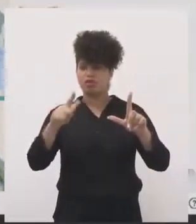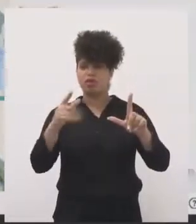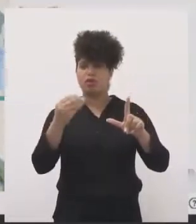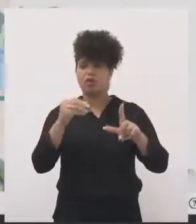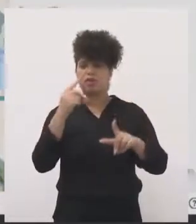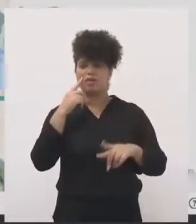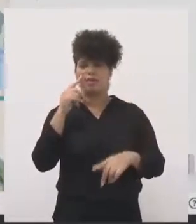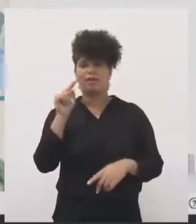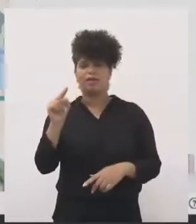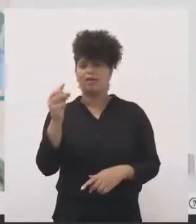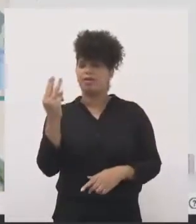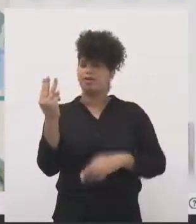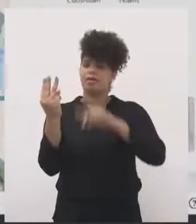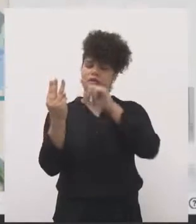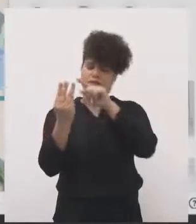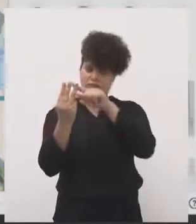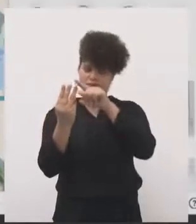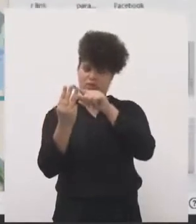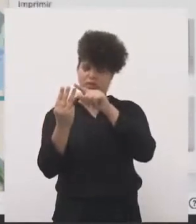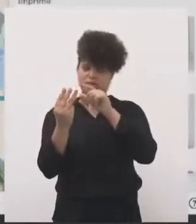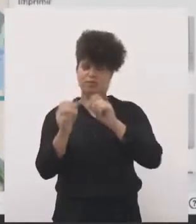clicar nos 3 pontinhos,